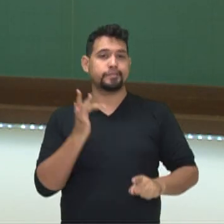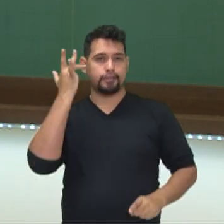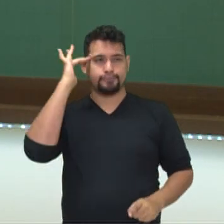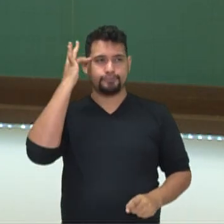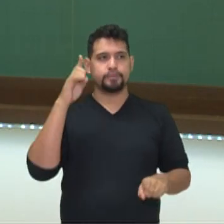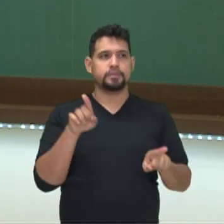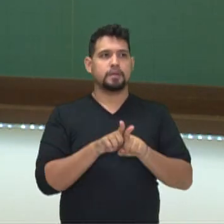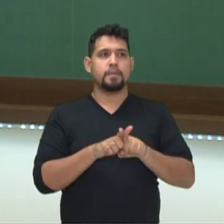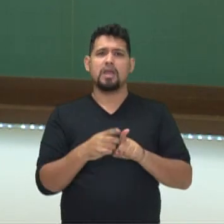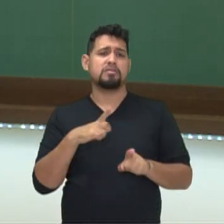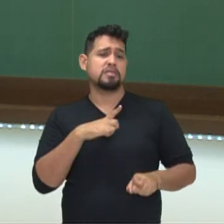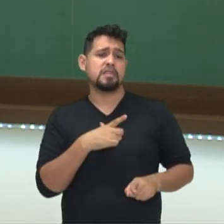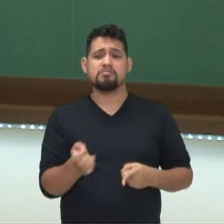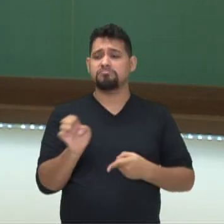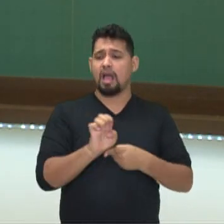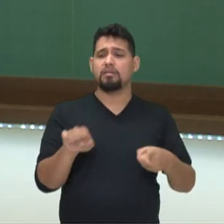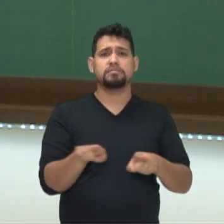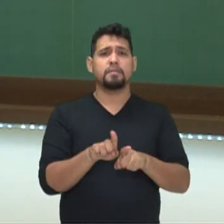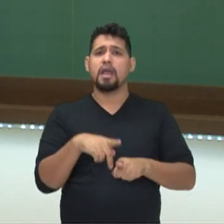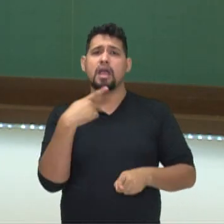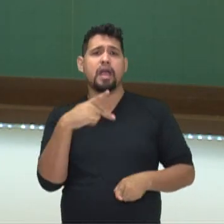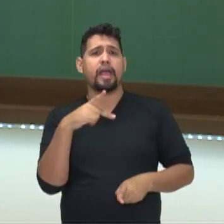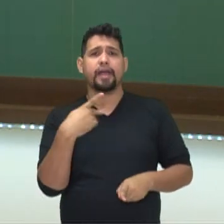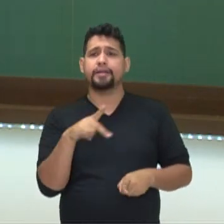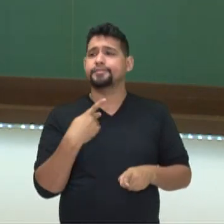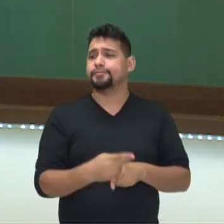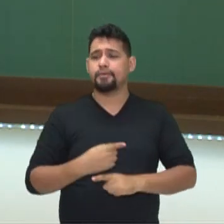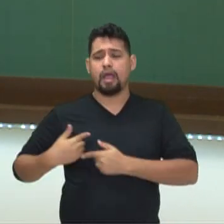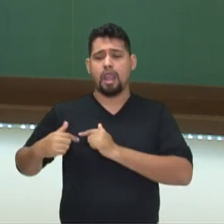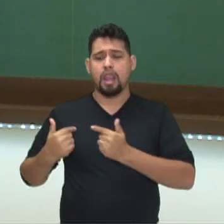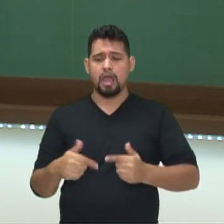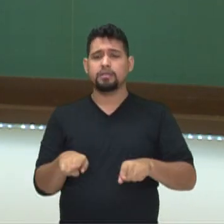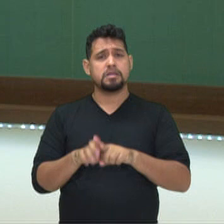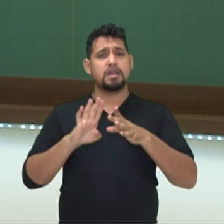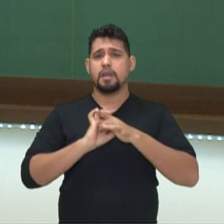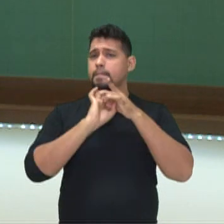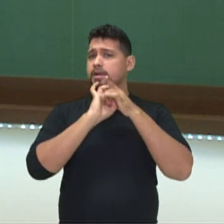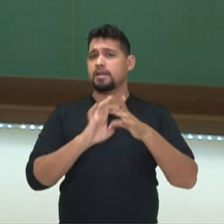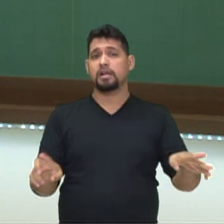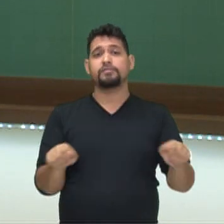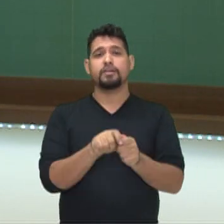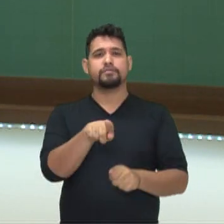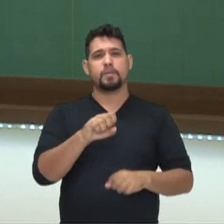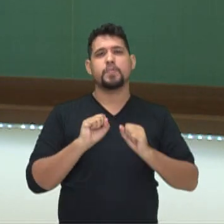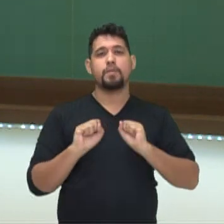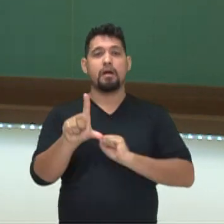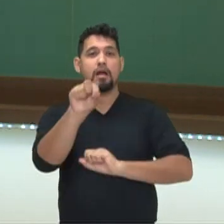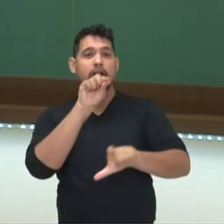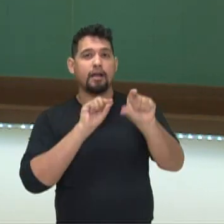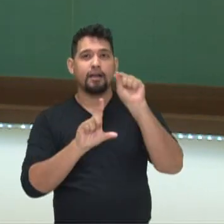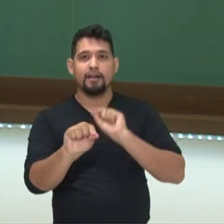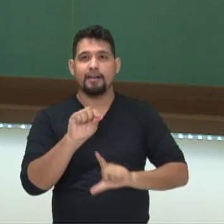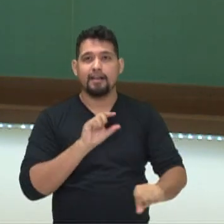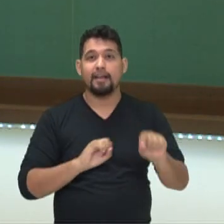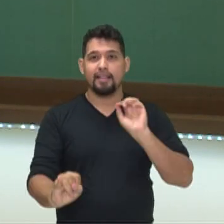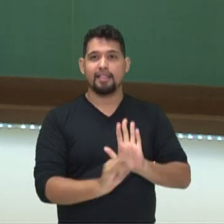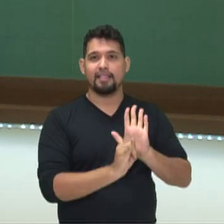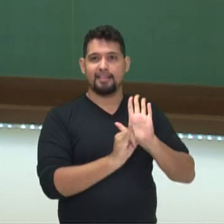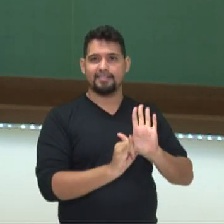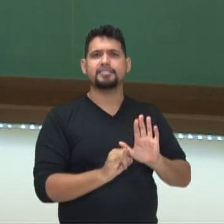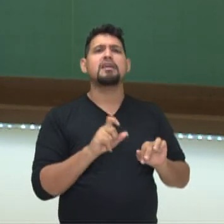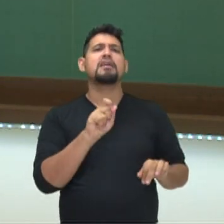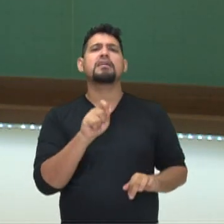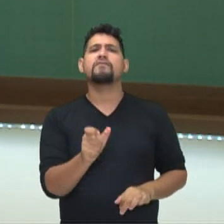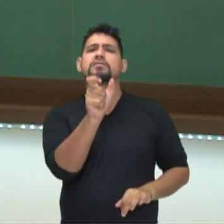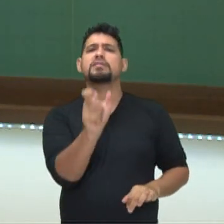adultos, o teu estado, a tua etnia, ou seja, liberdade faz com que você possa escolher a sua identidade, quem